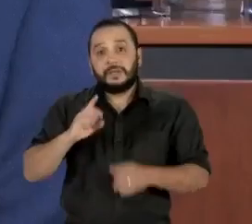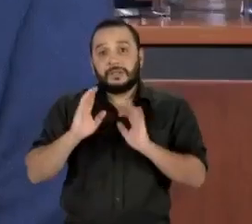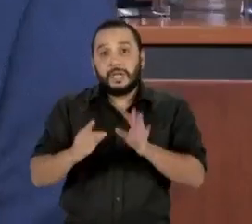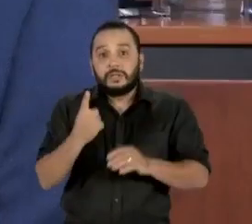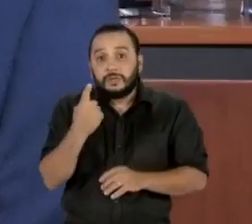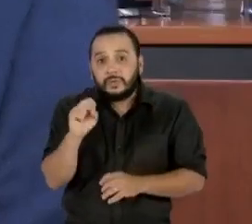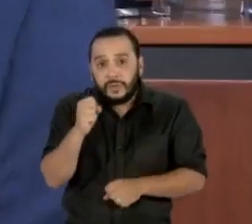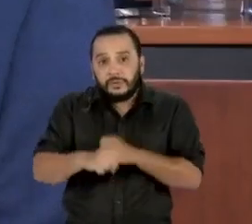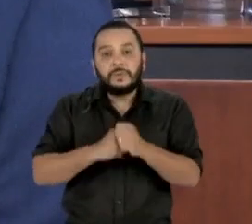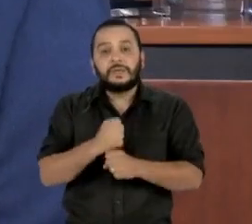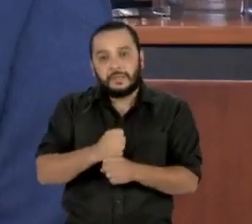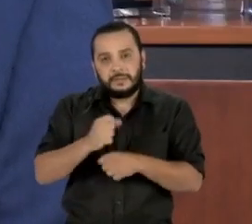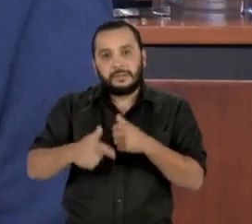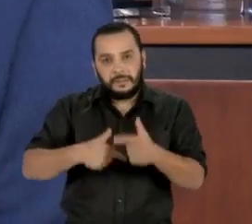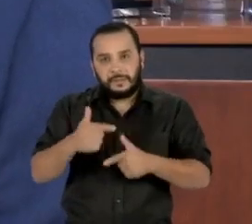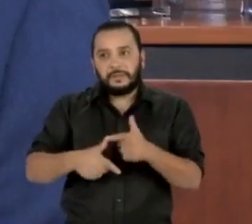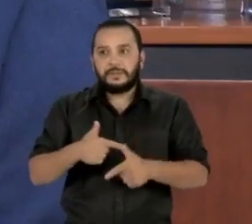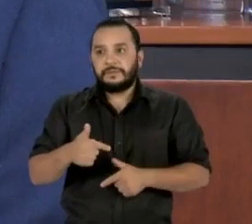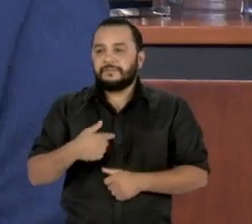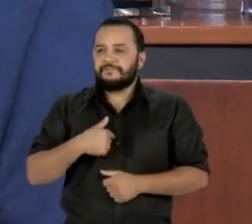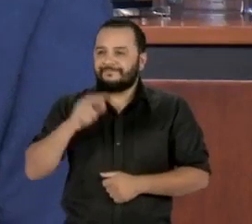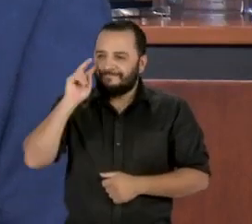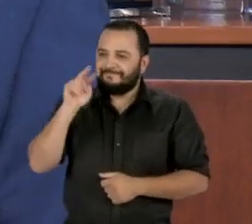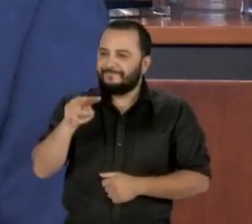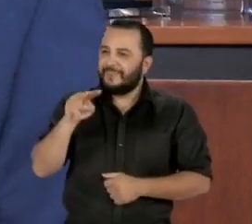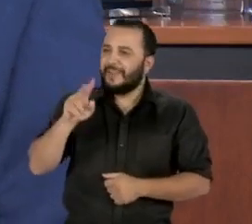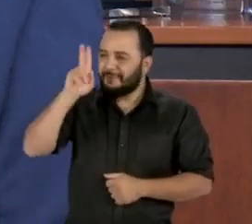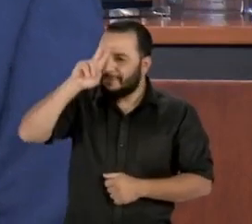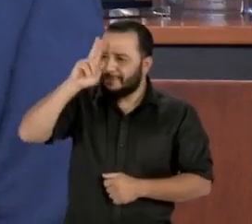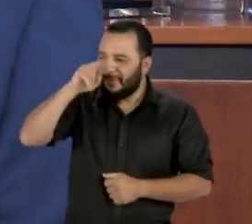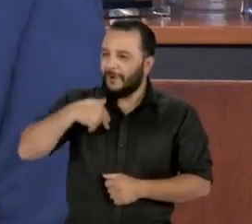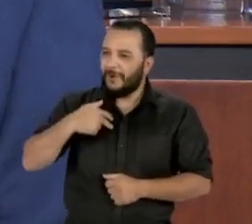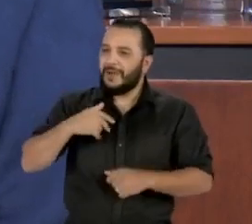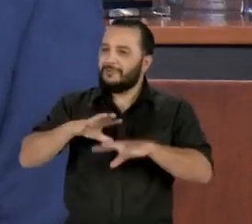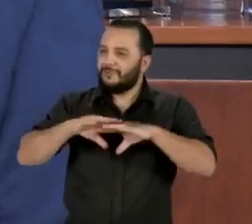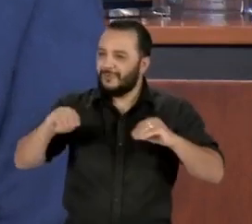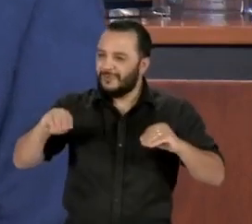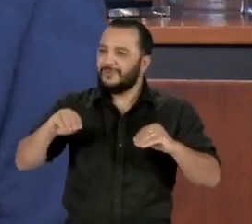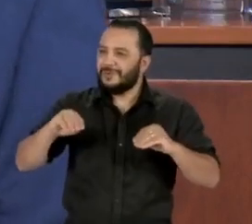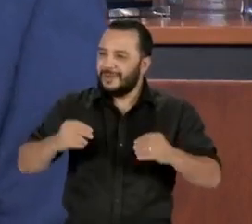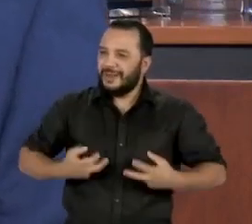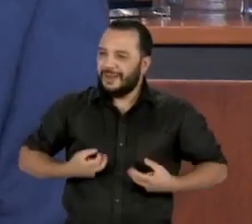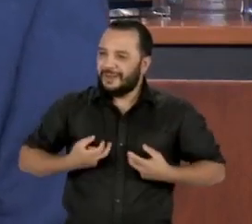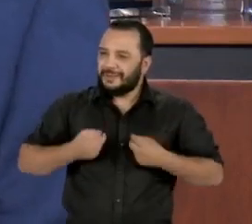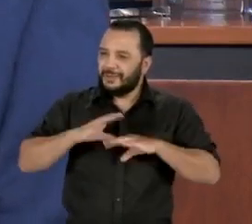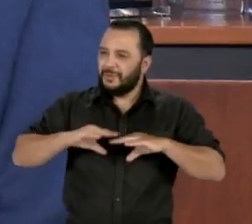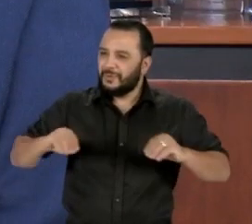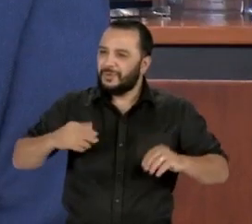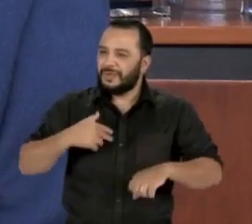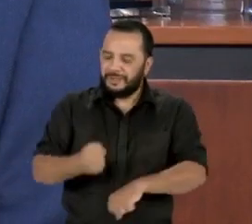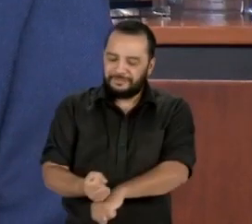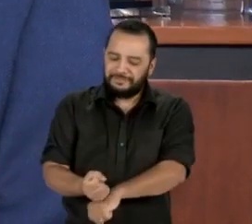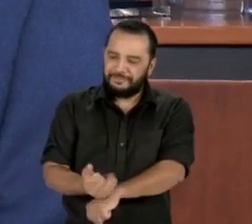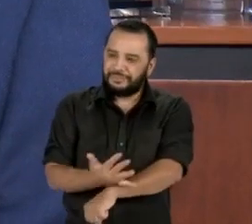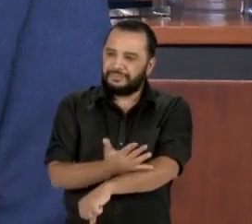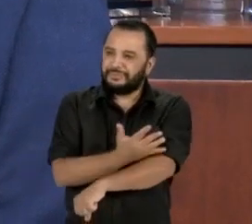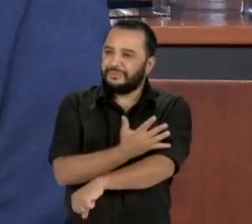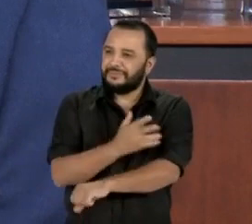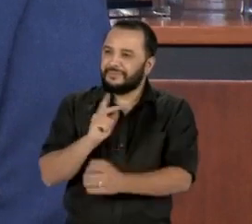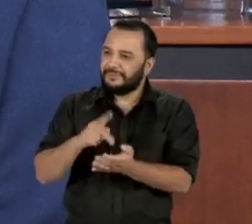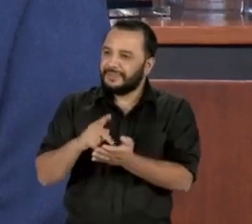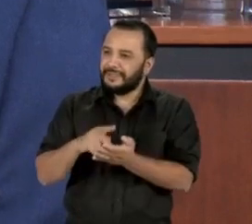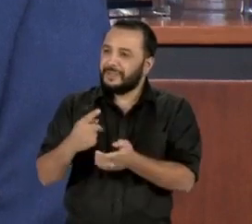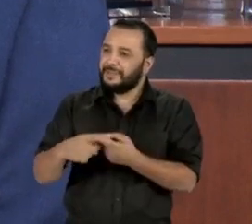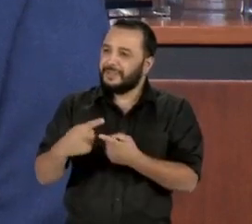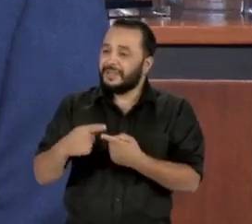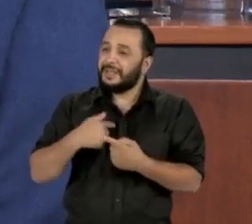anos. Todos que, quando vê uma história dessa, ficam emocionados, né? Porque você, no fundo, acaba mudando a